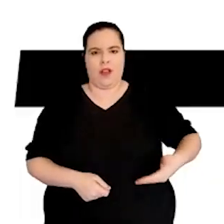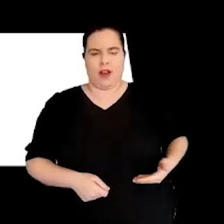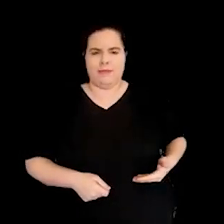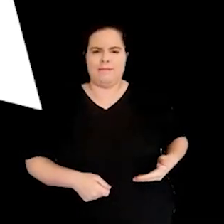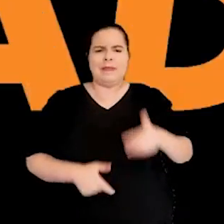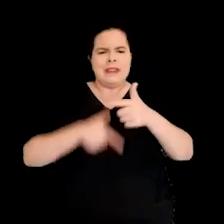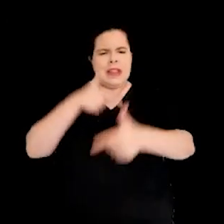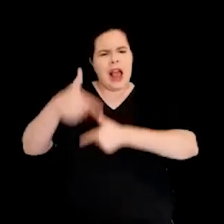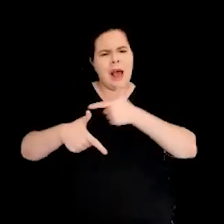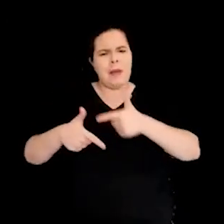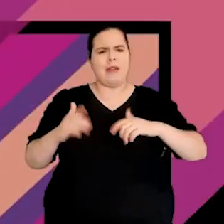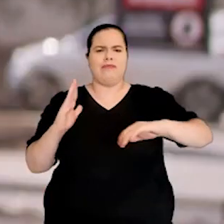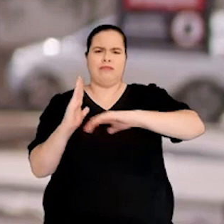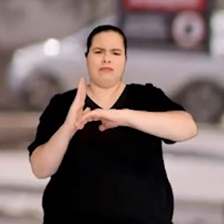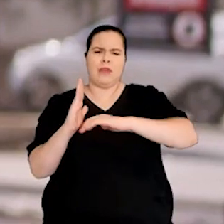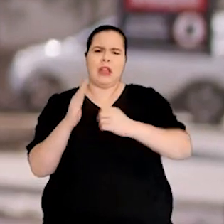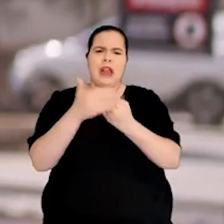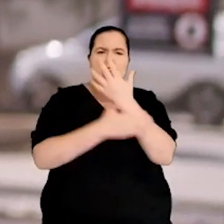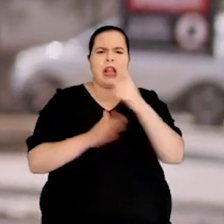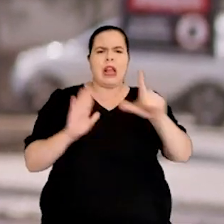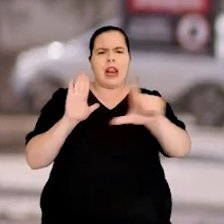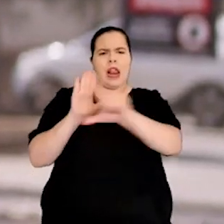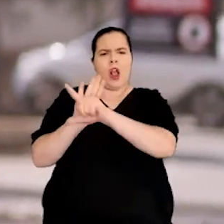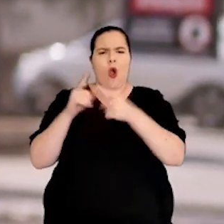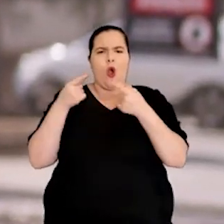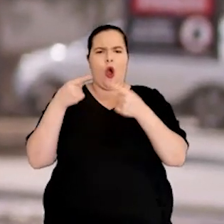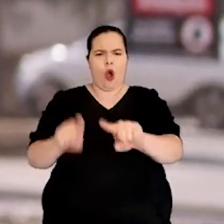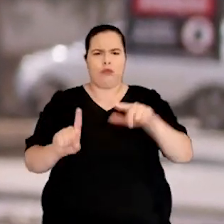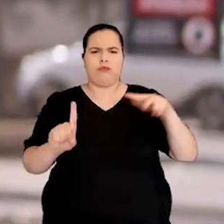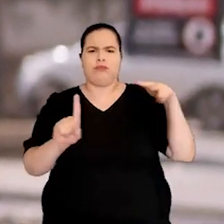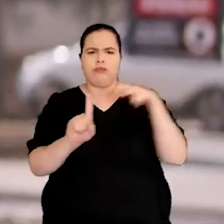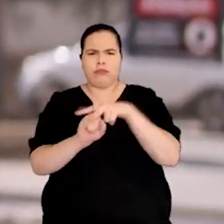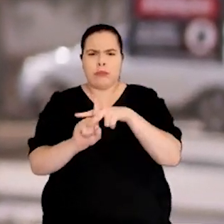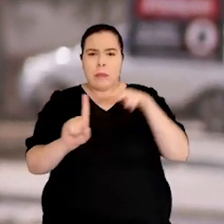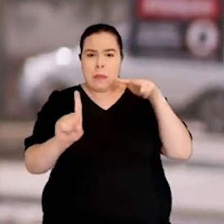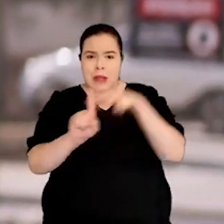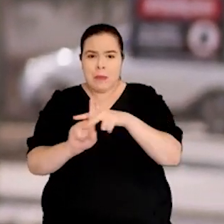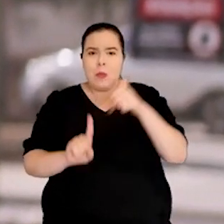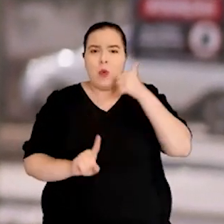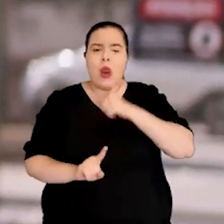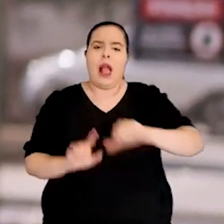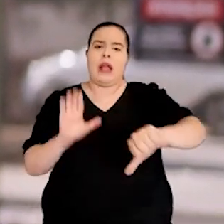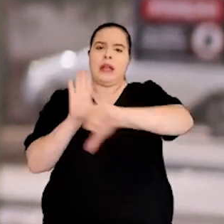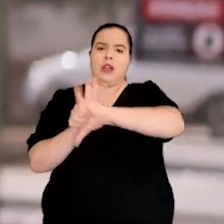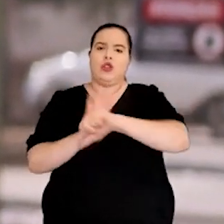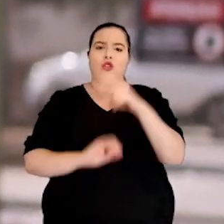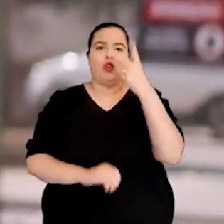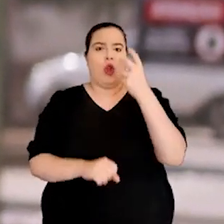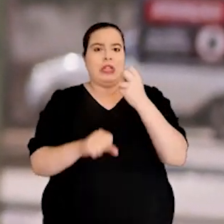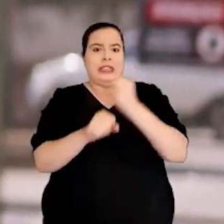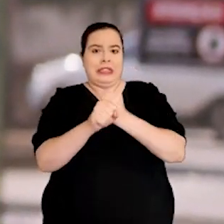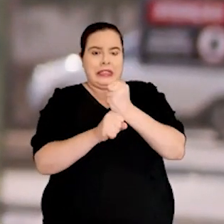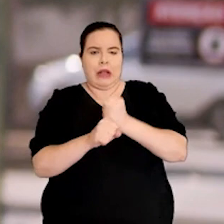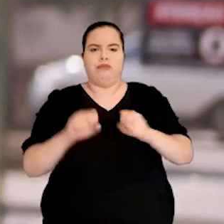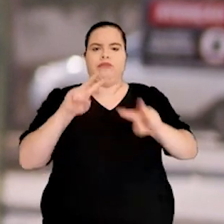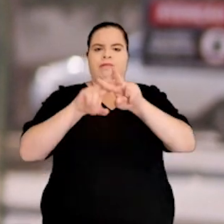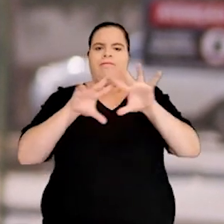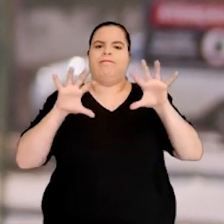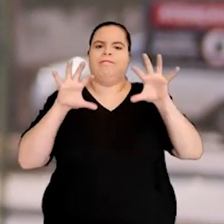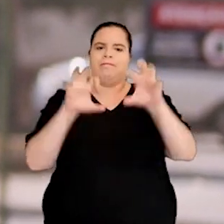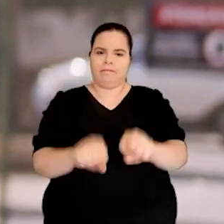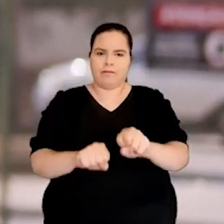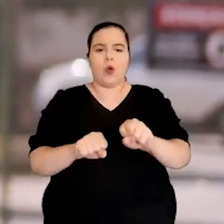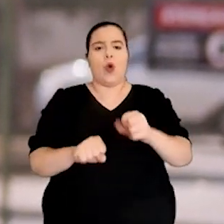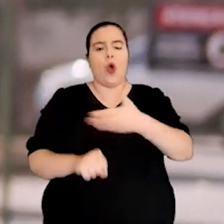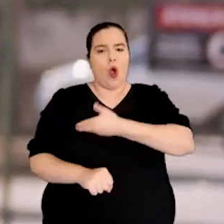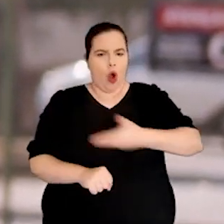Brasília precisa de uma governadora. No Senado, eu fui autora da lei contra o stalking. Perseguir mulher é crime e dá 2 anos